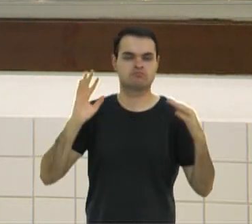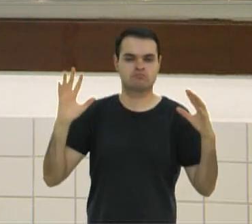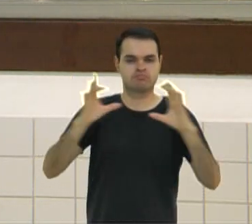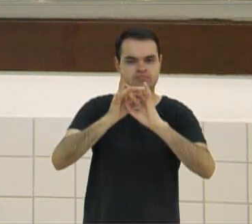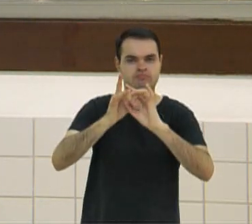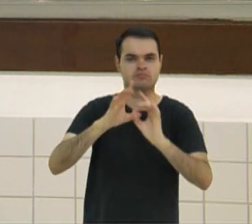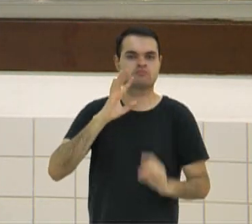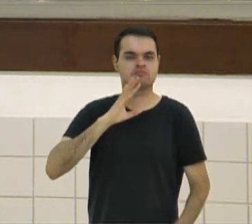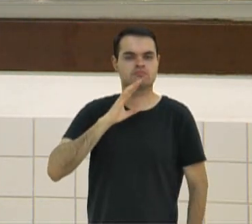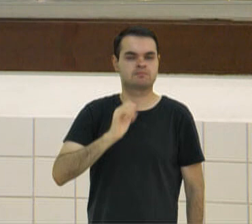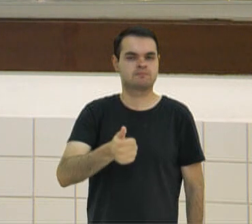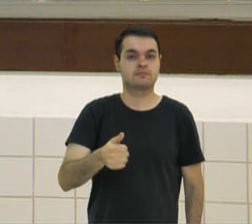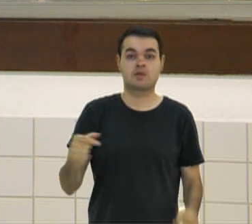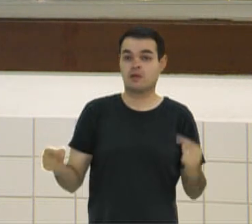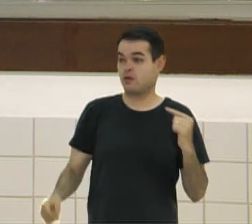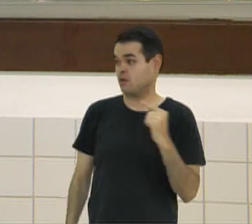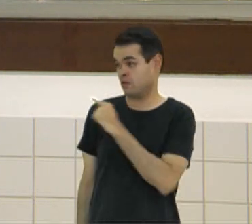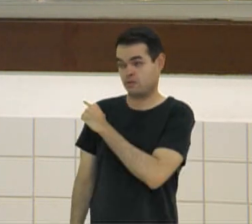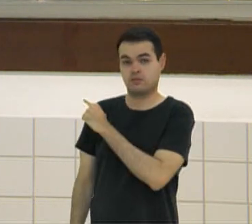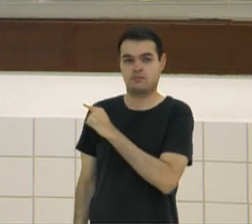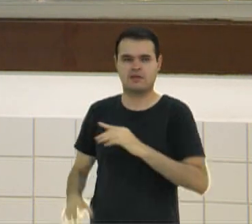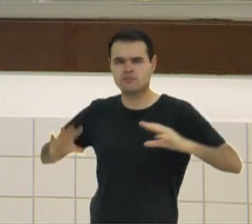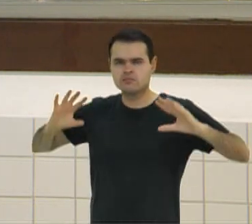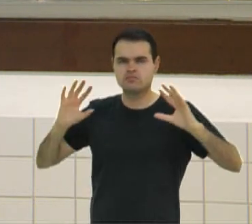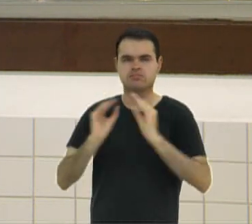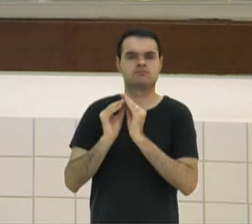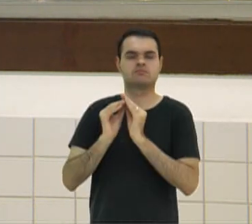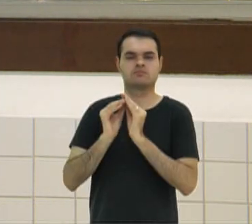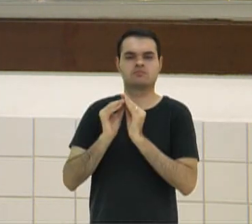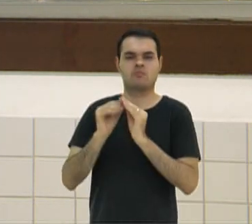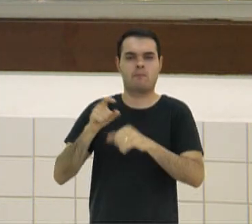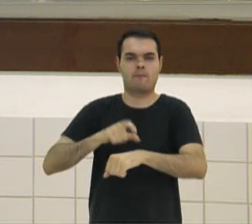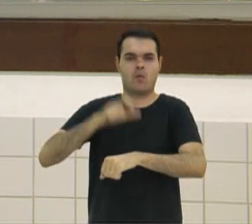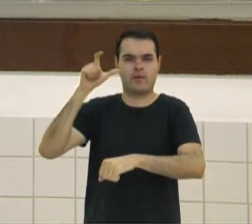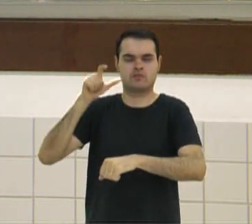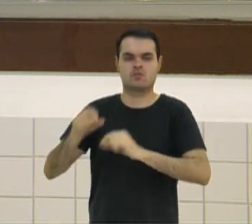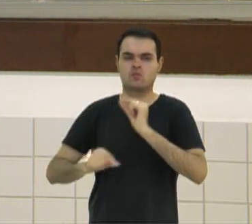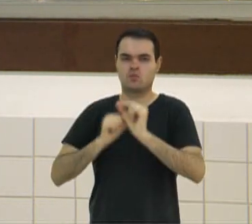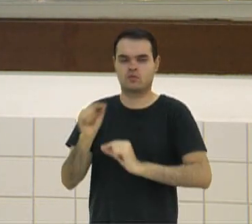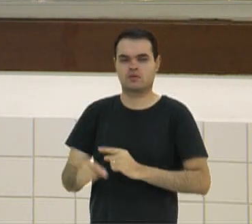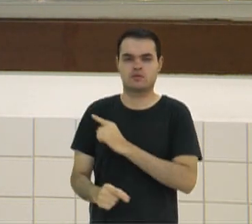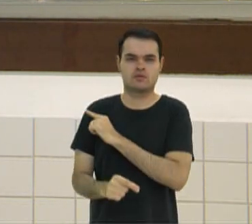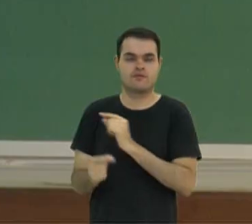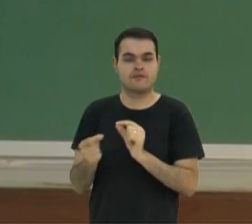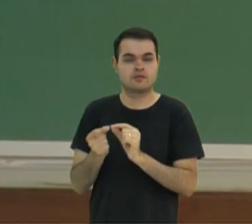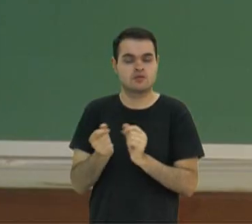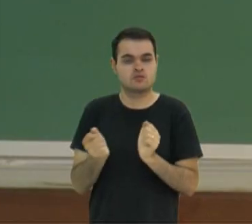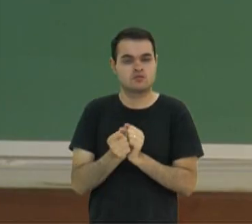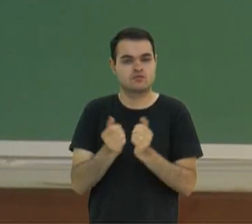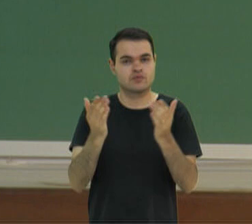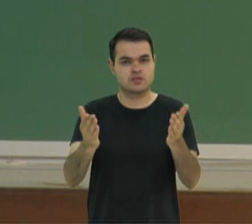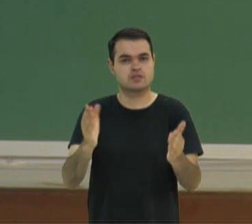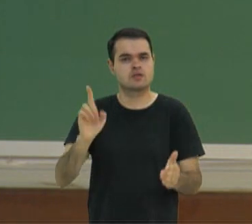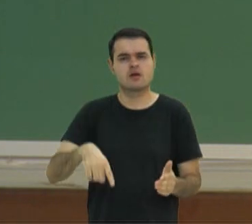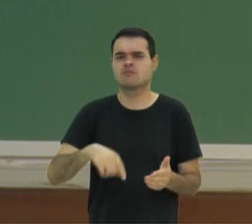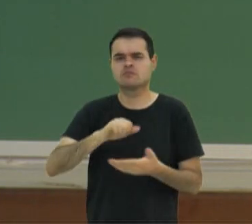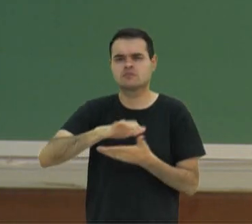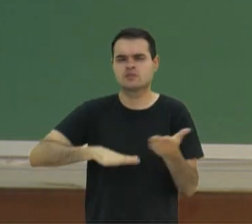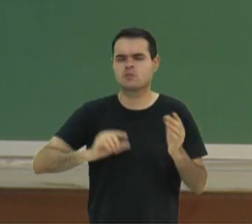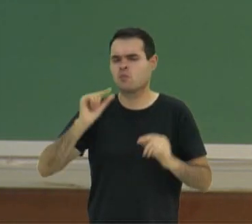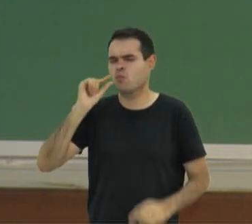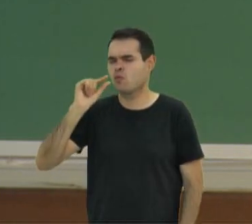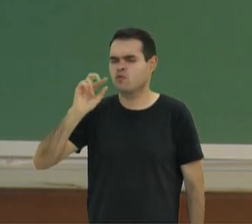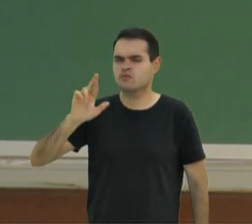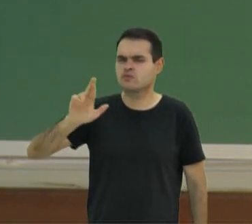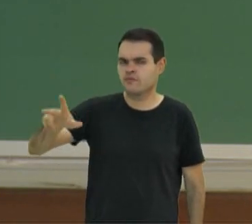aqui para poder fechar esse nosso momento, eu vou fazer com vocês aqui um exercício um pouco